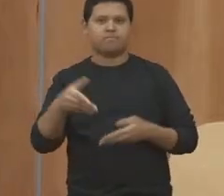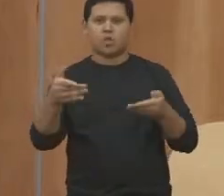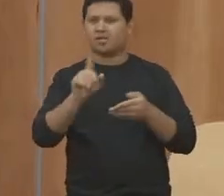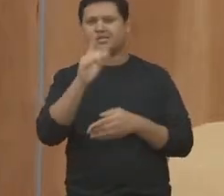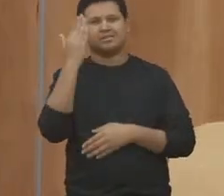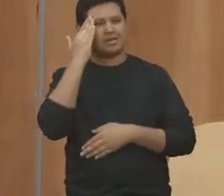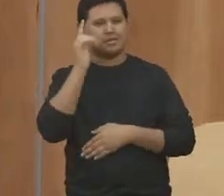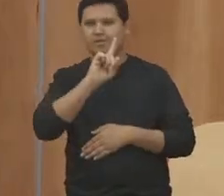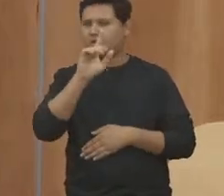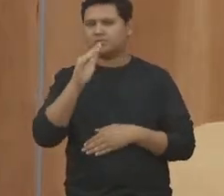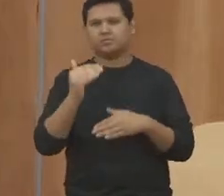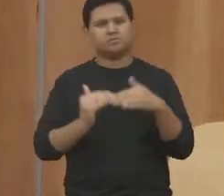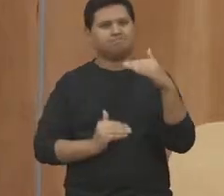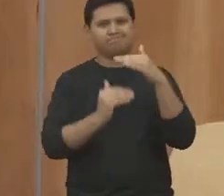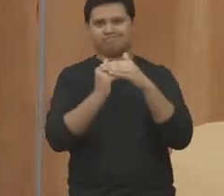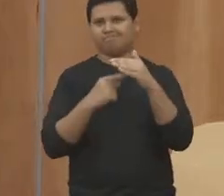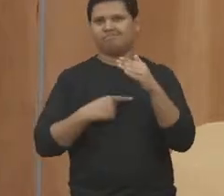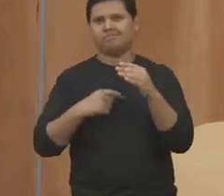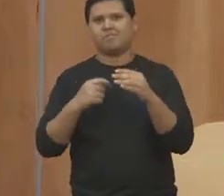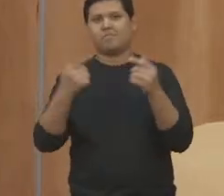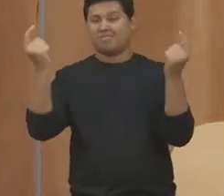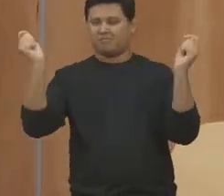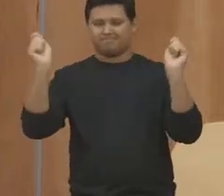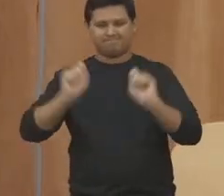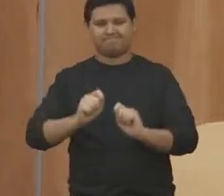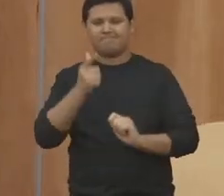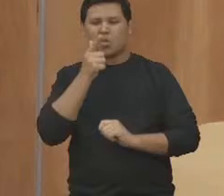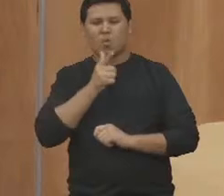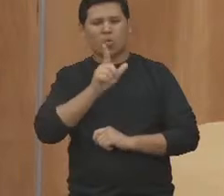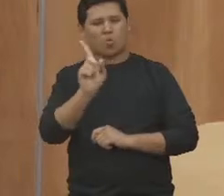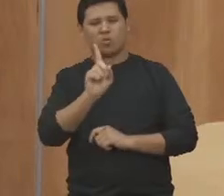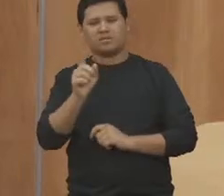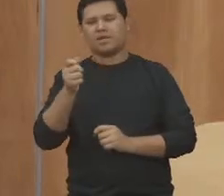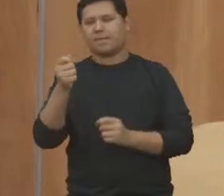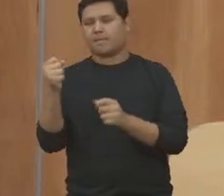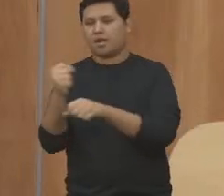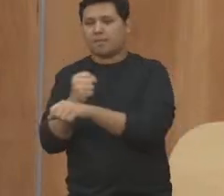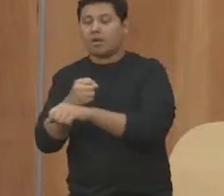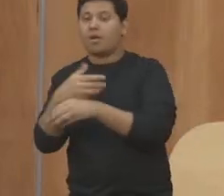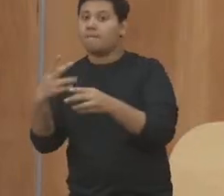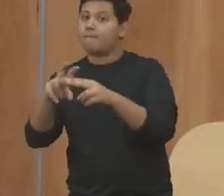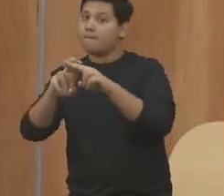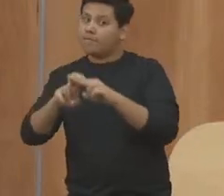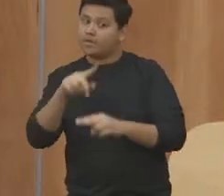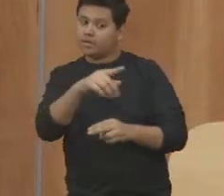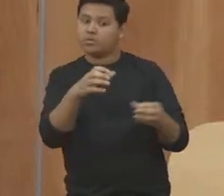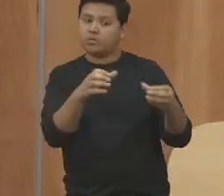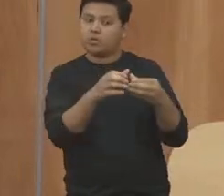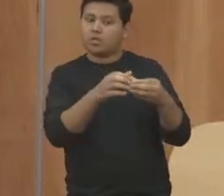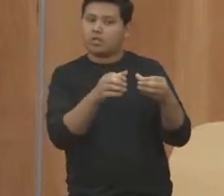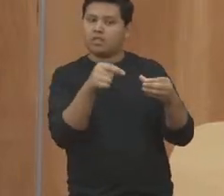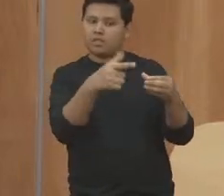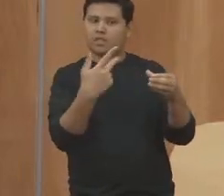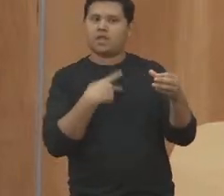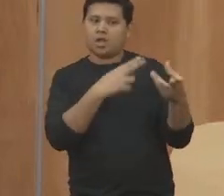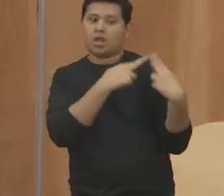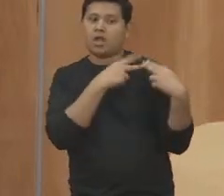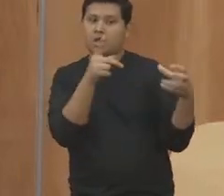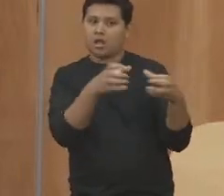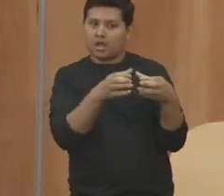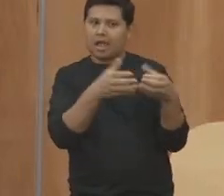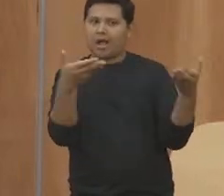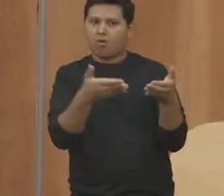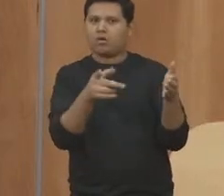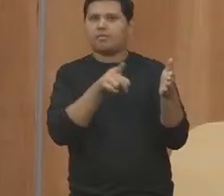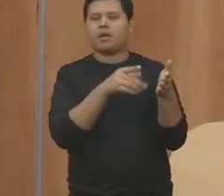é suficiente para construir um hospital, por isso o prefeito ele estabeleceu um grupo técnico interdisciplinar há um mês atrás,